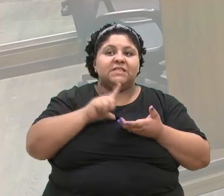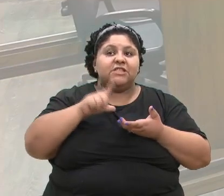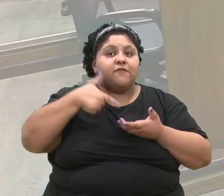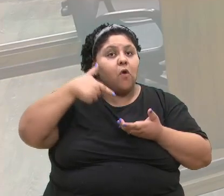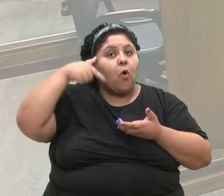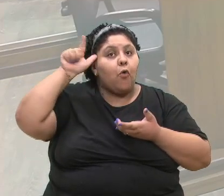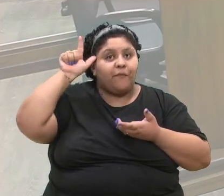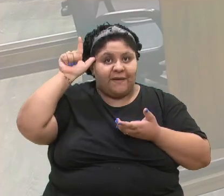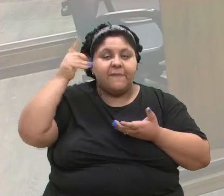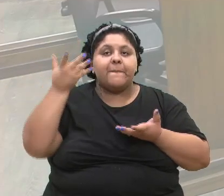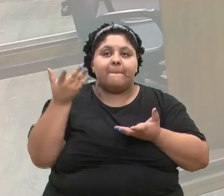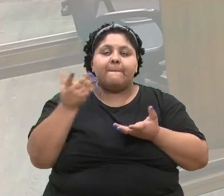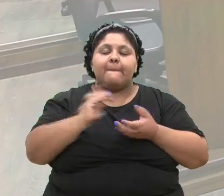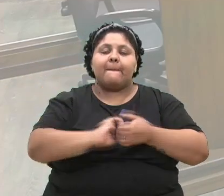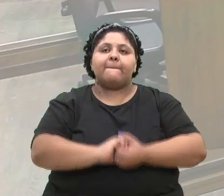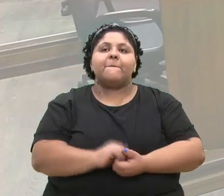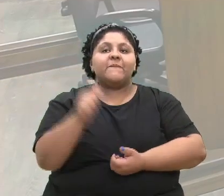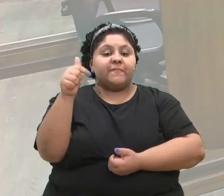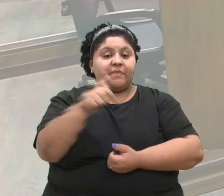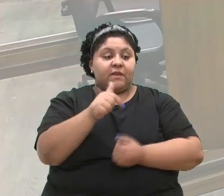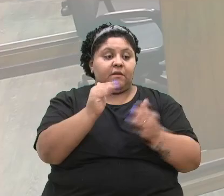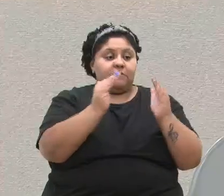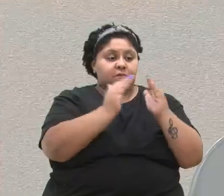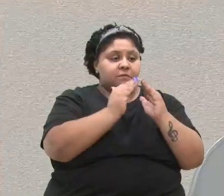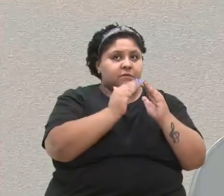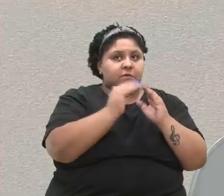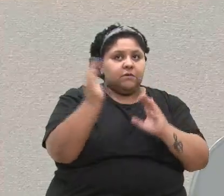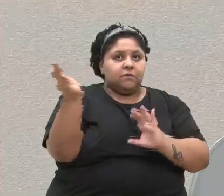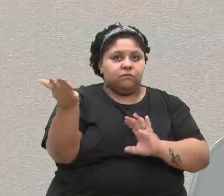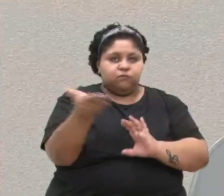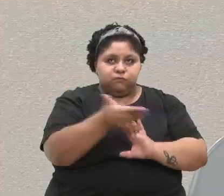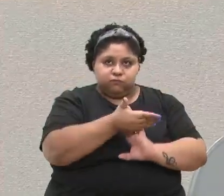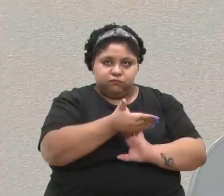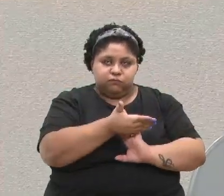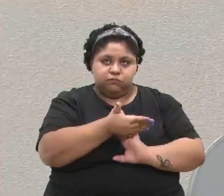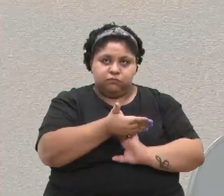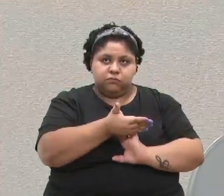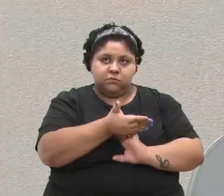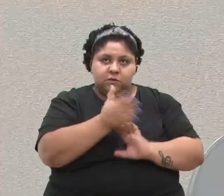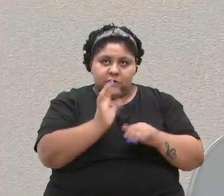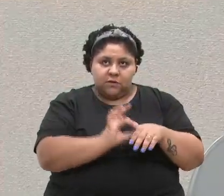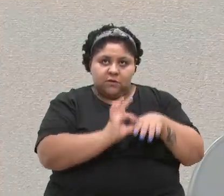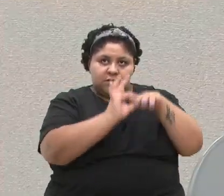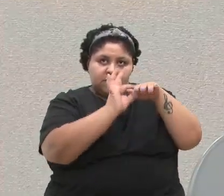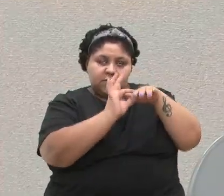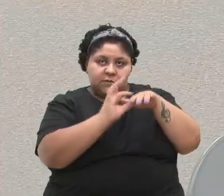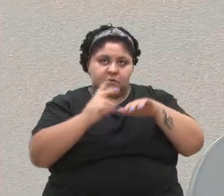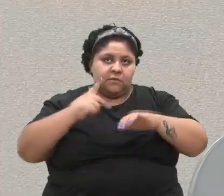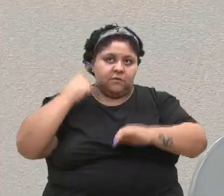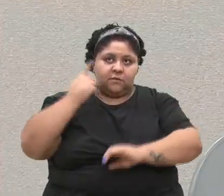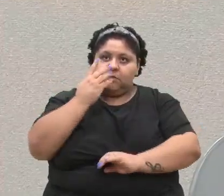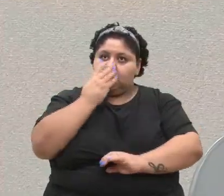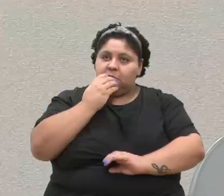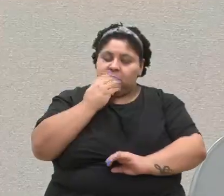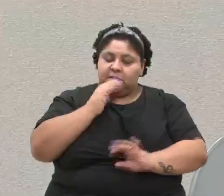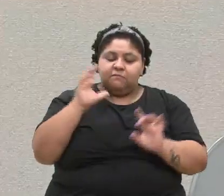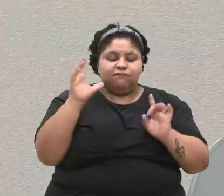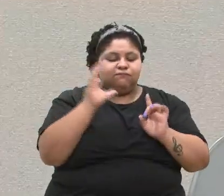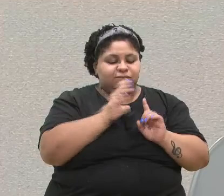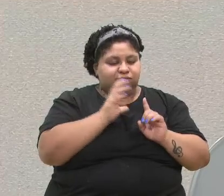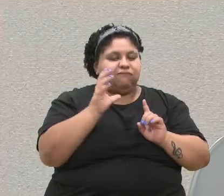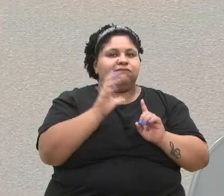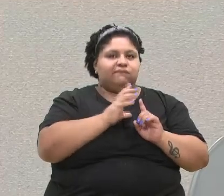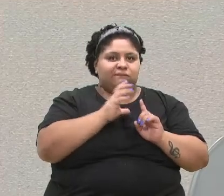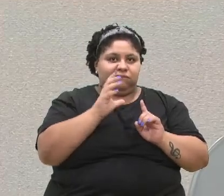ontem aqui nessa casa pelos colegas, pelo meu líder, vereador Camilles, que tanto me inspirou, tanto me